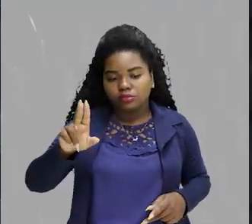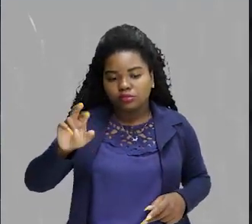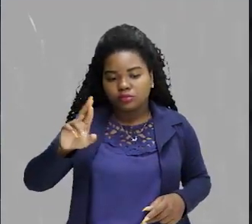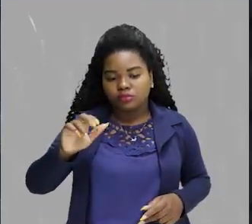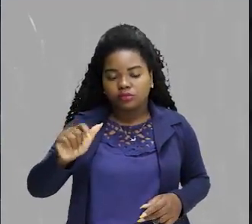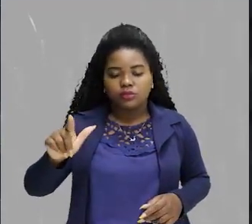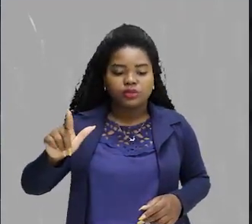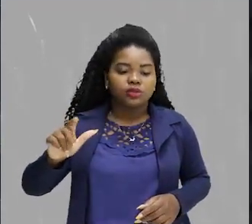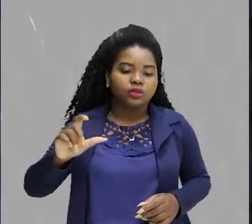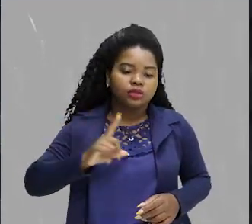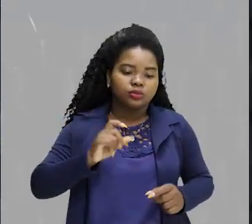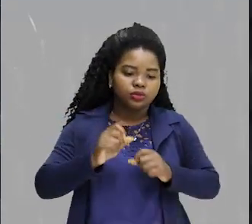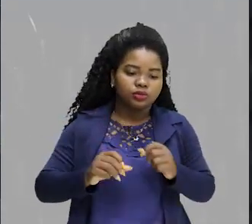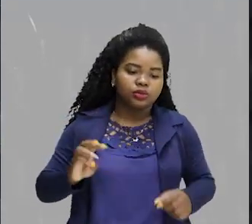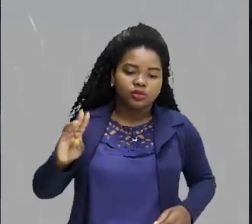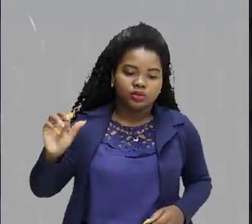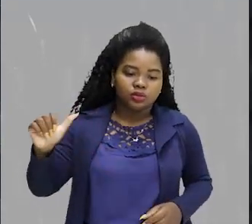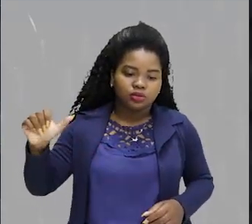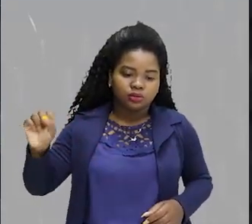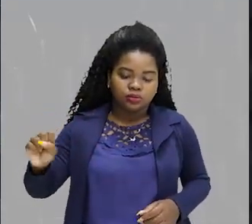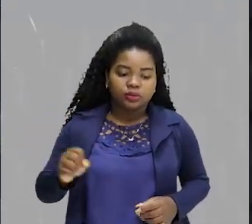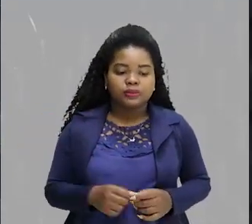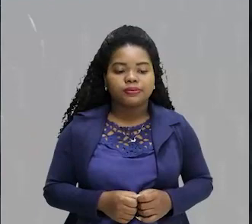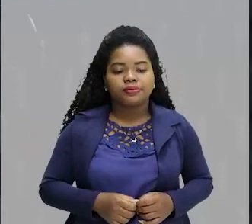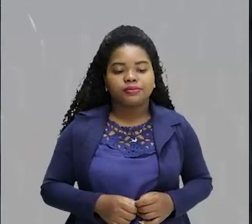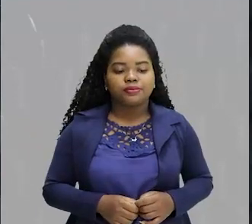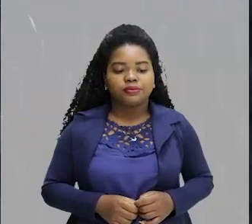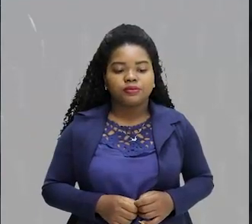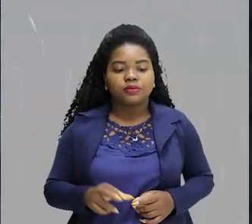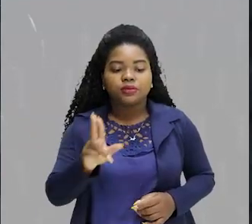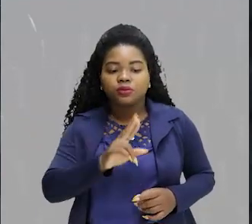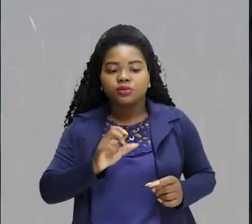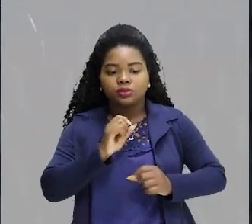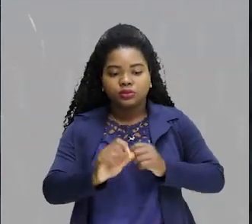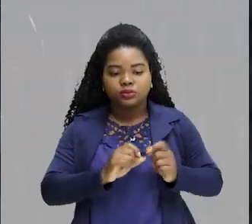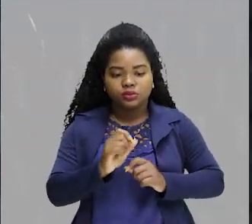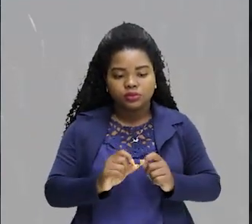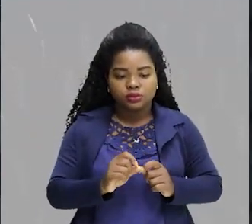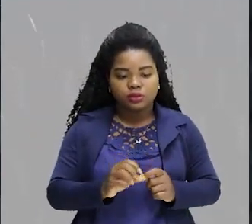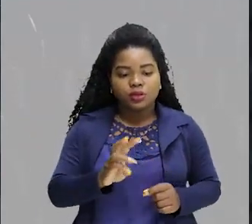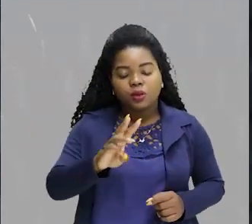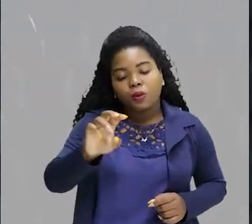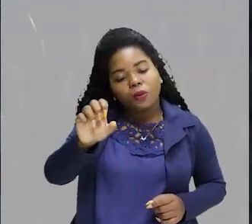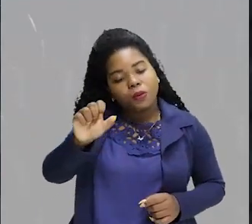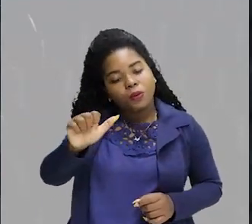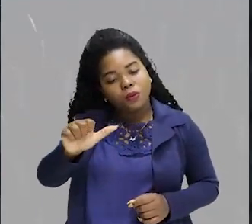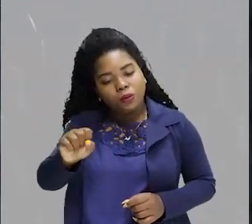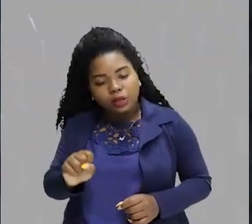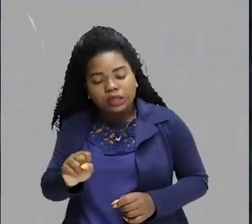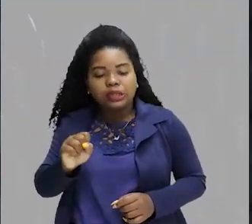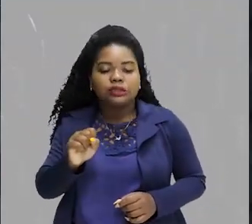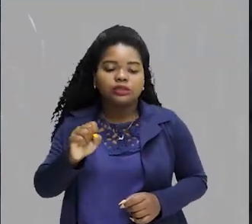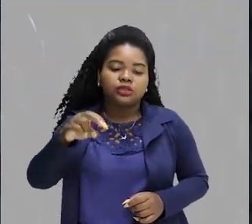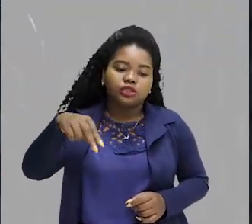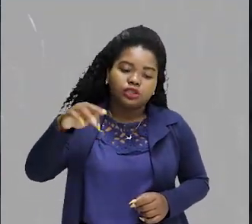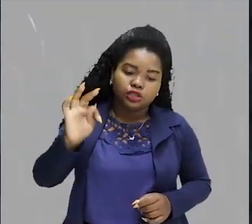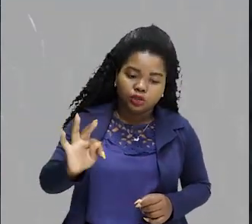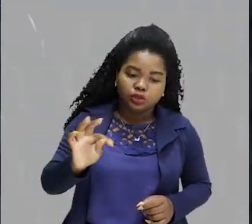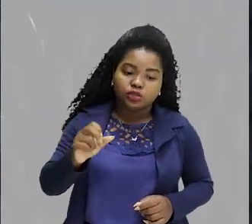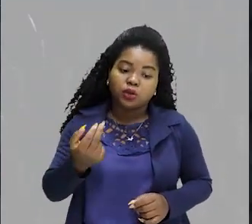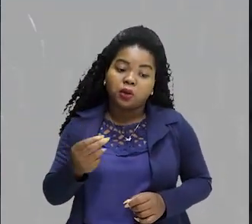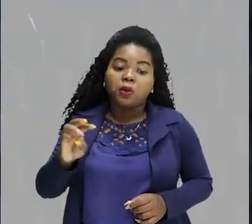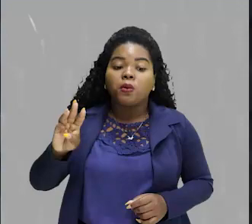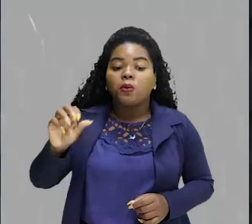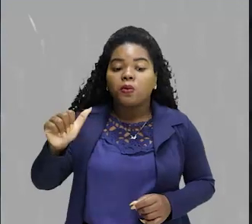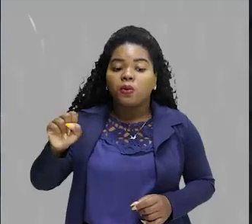tá? Então, na forma negativa, eu vou usar was not ou eu vou usar wasn't, que